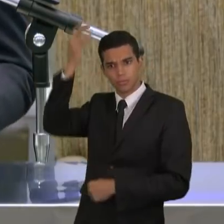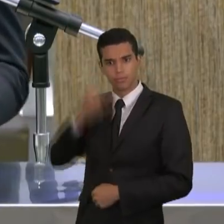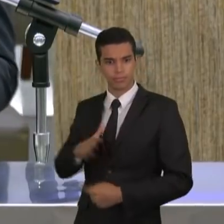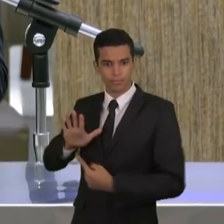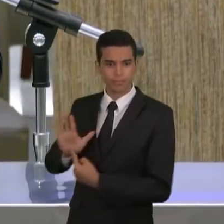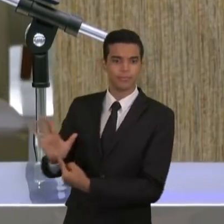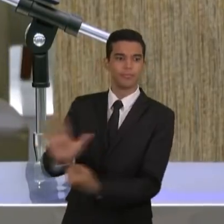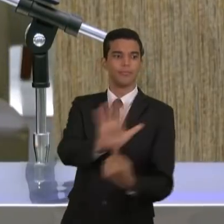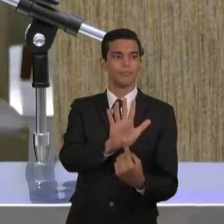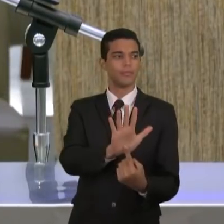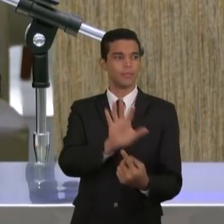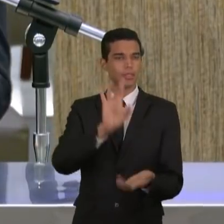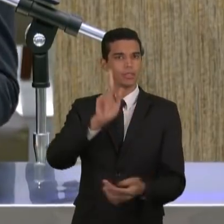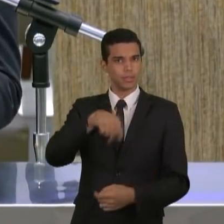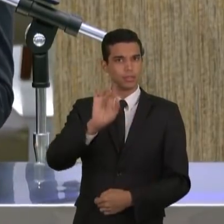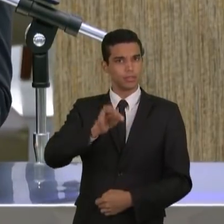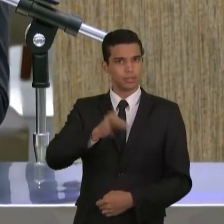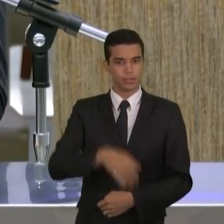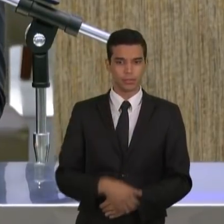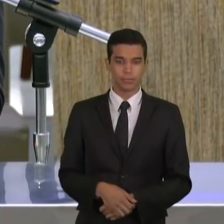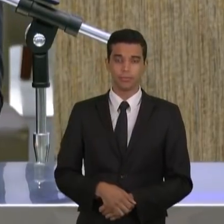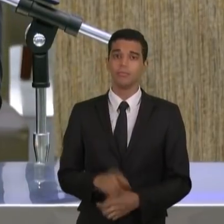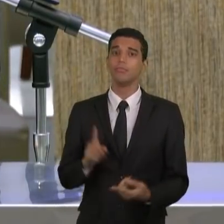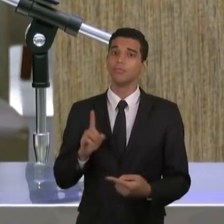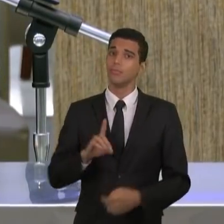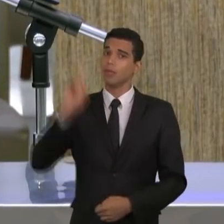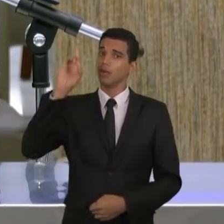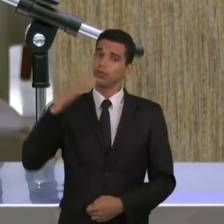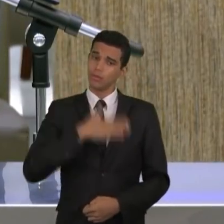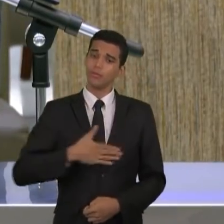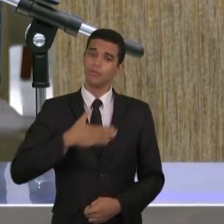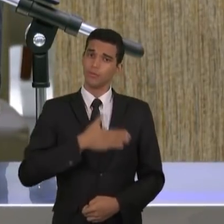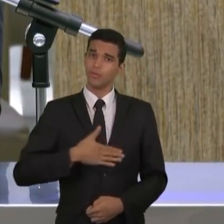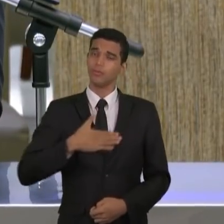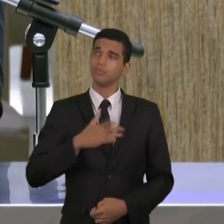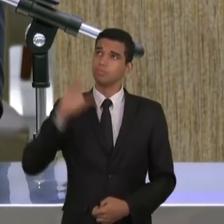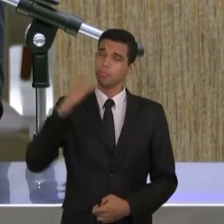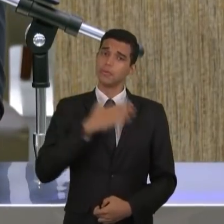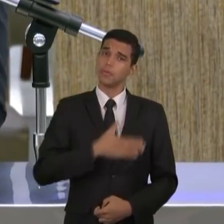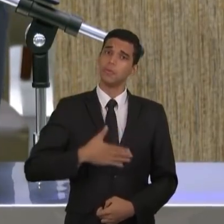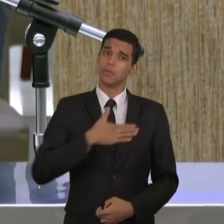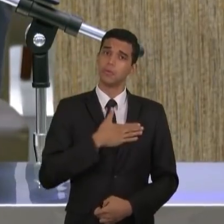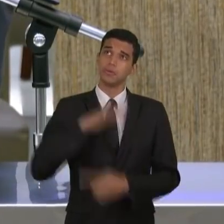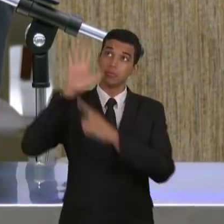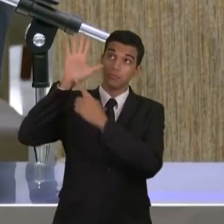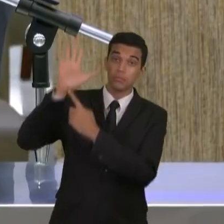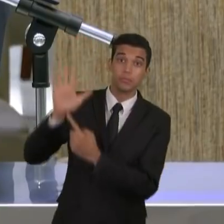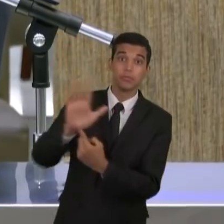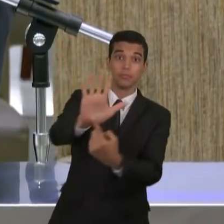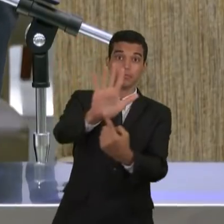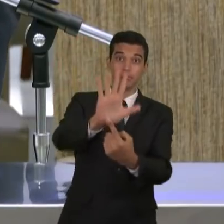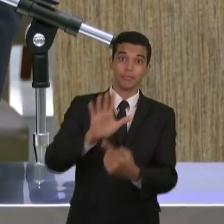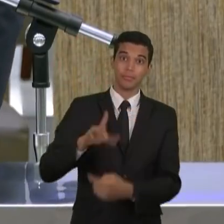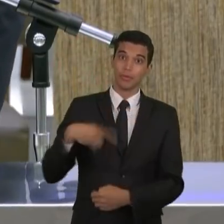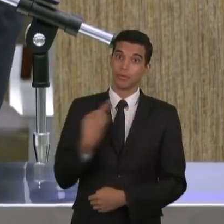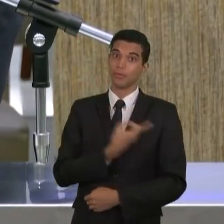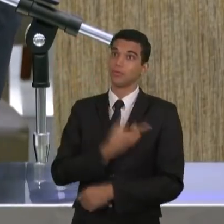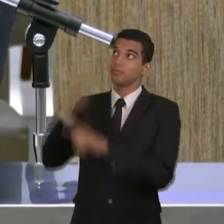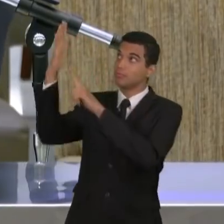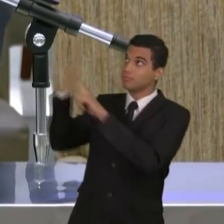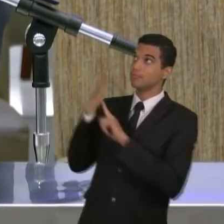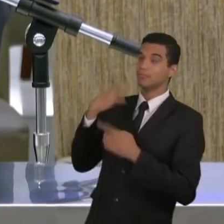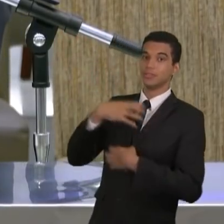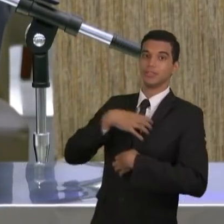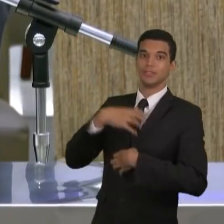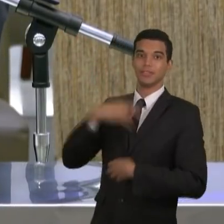em ser revelar isso é muito bonito da parte de Deus porque ele gosta de se manifestar para nós Deus tem que prazer em mostrar